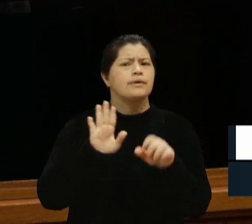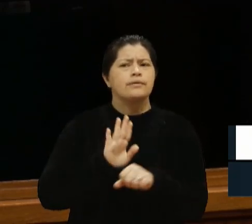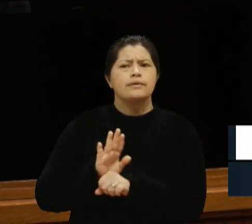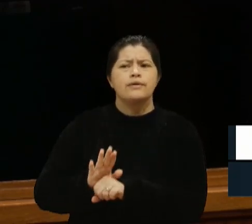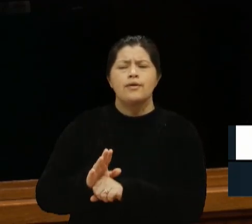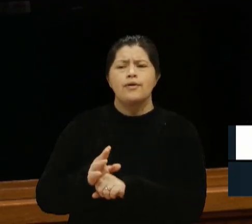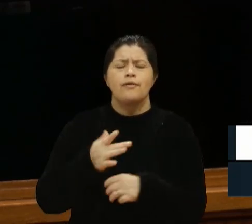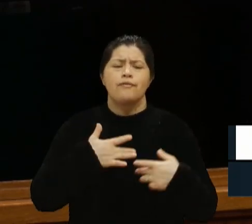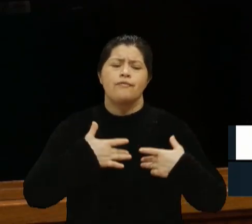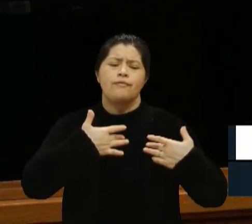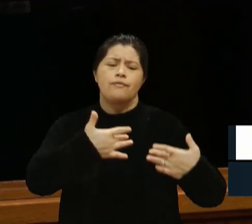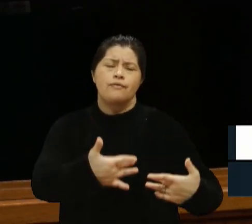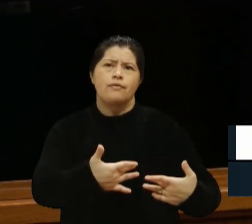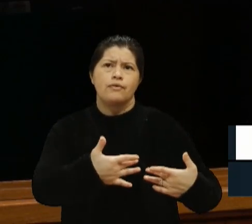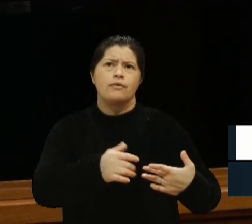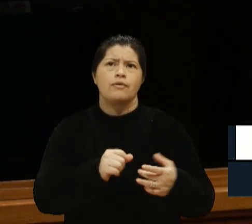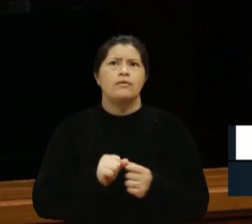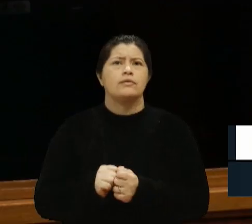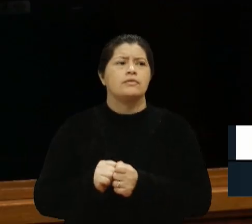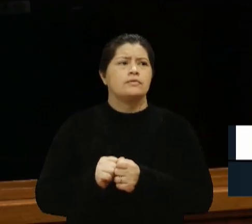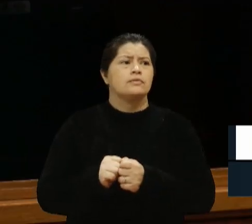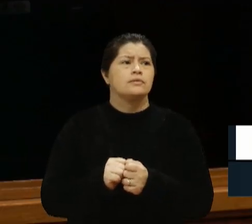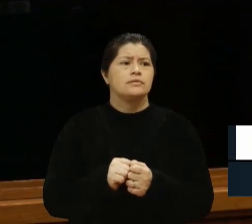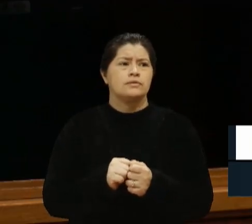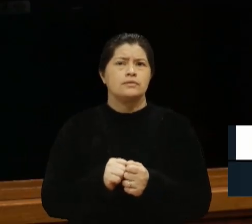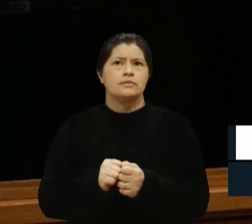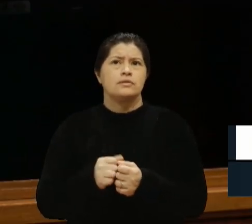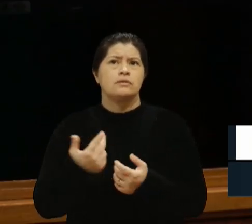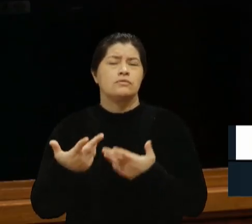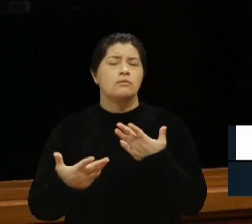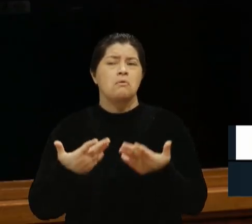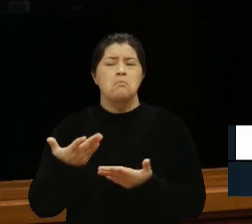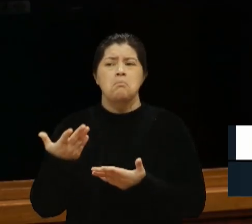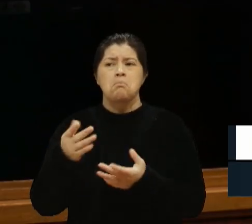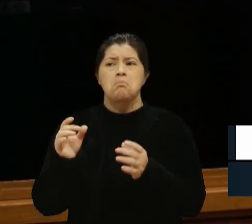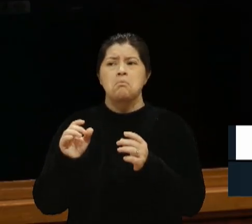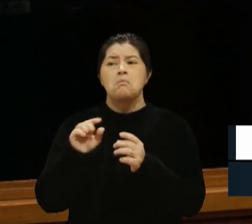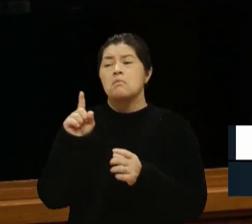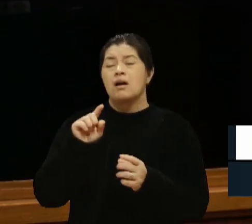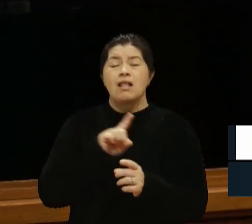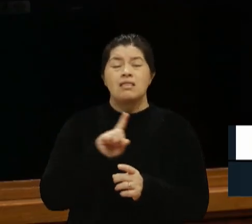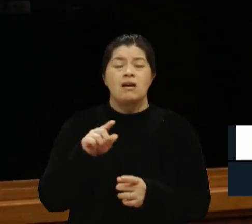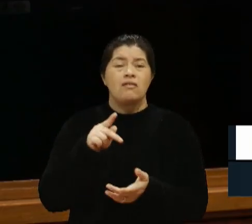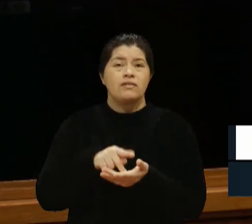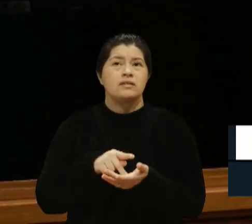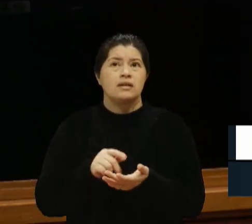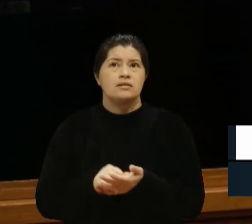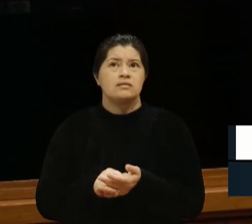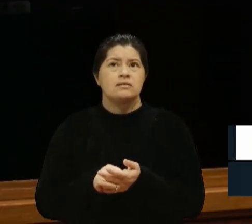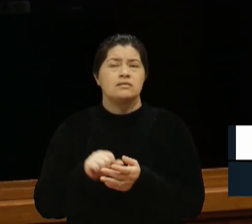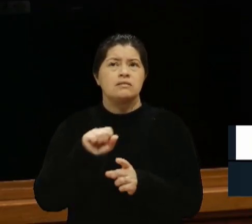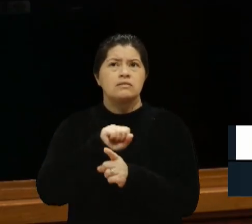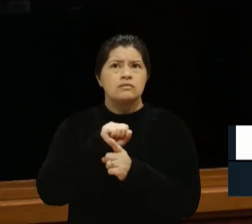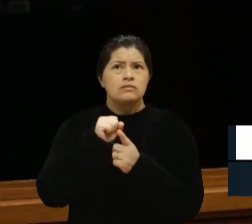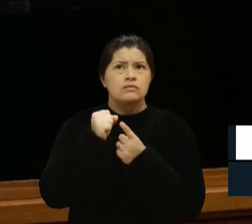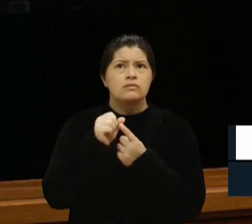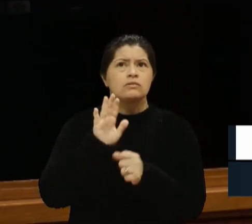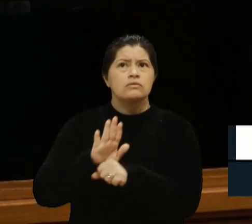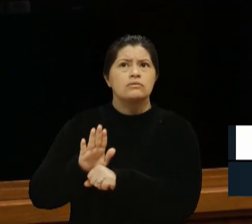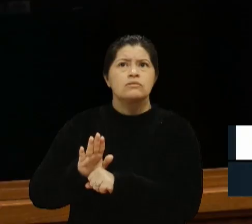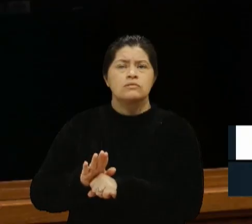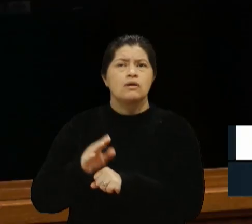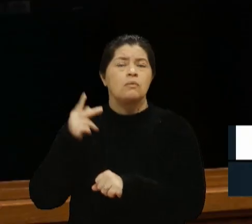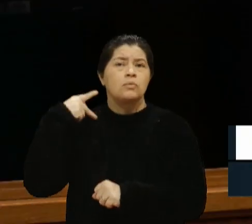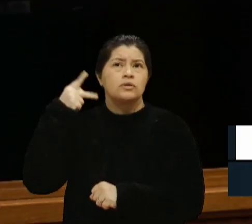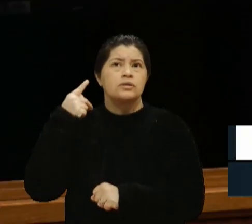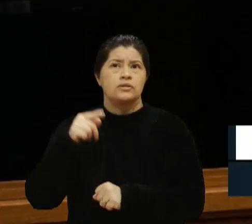é o voluntariado, os serviços da assistência eles podem ser feitos de qualquer jeito. Isso não é verdade. A assistência social é uma política pública que,